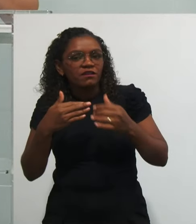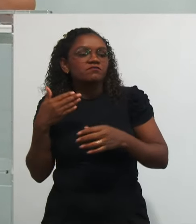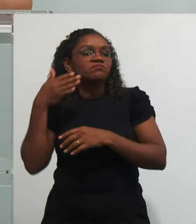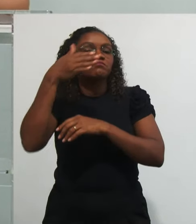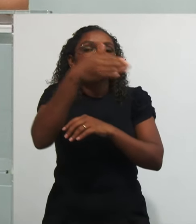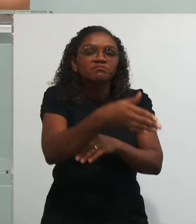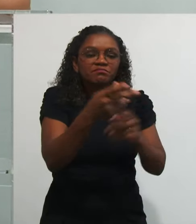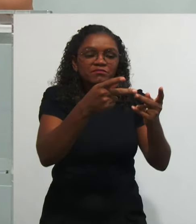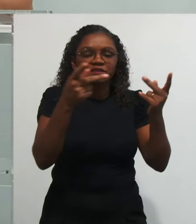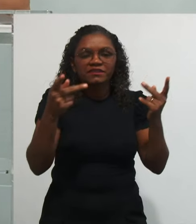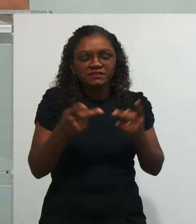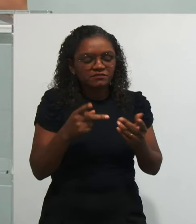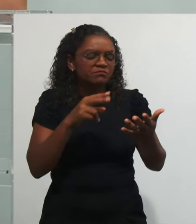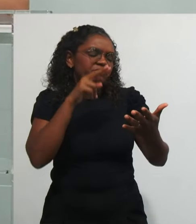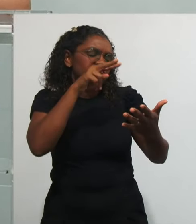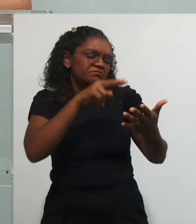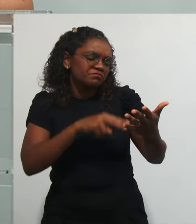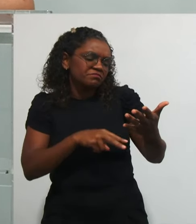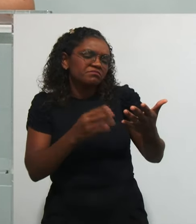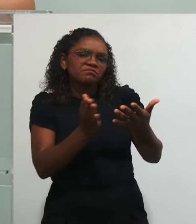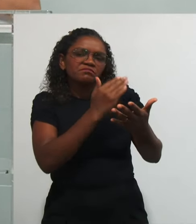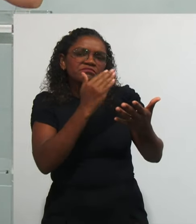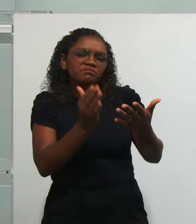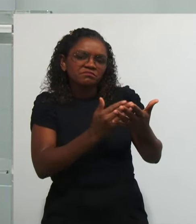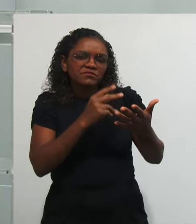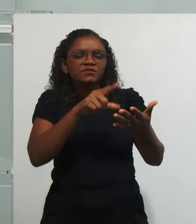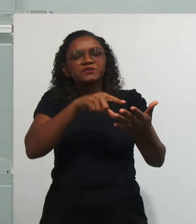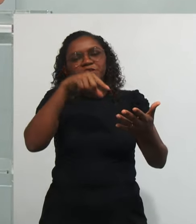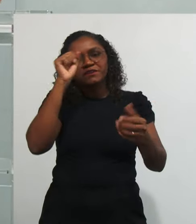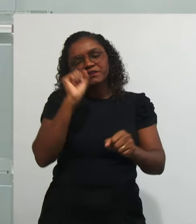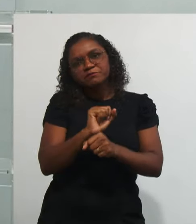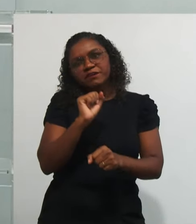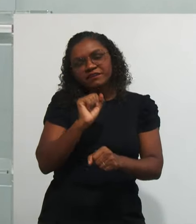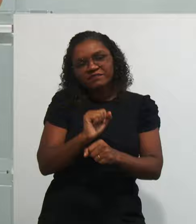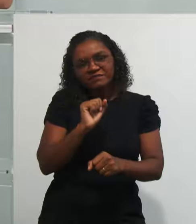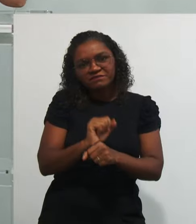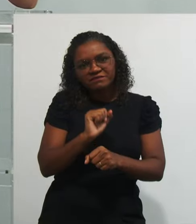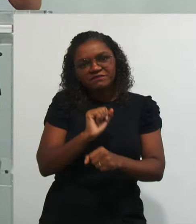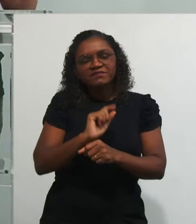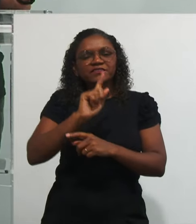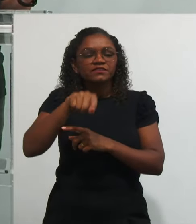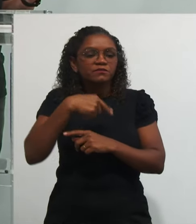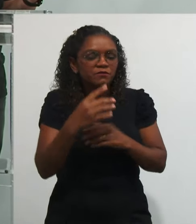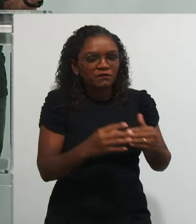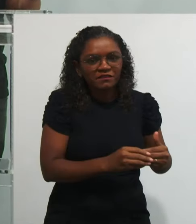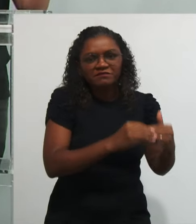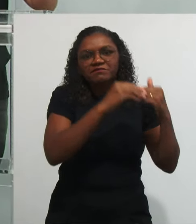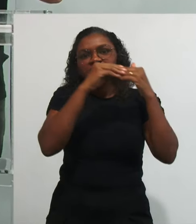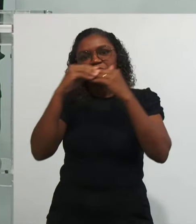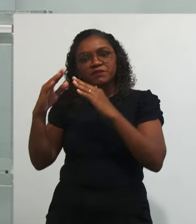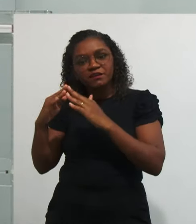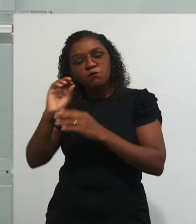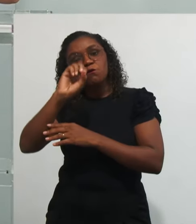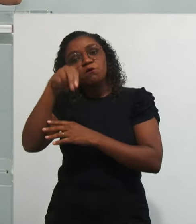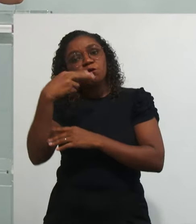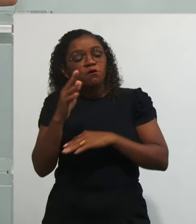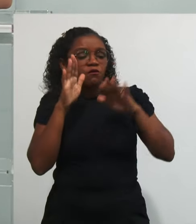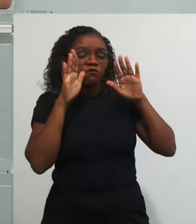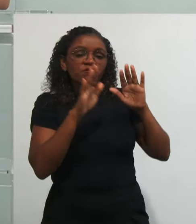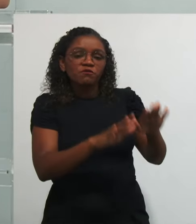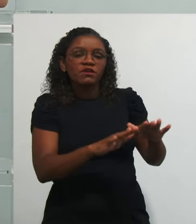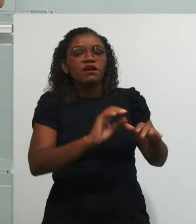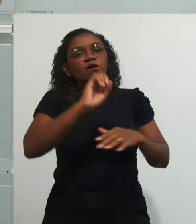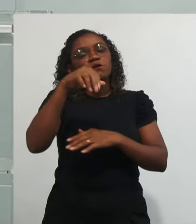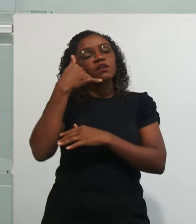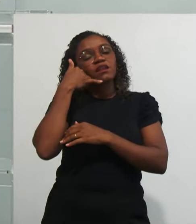escolher o seu pedido e esperar ficar pronto pegar o seu pedido e levar para casa ou então você tinha o contato